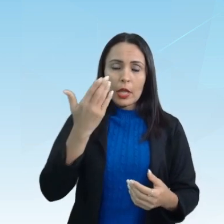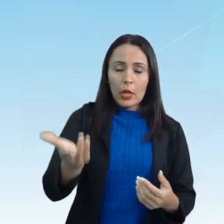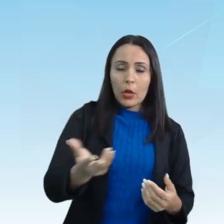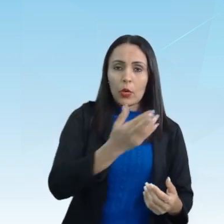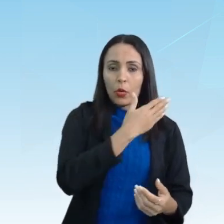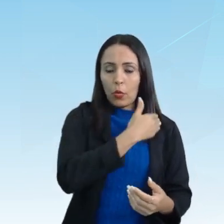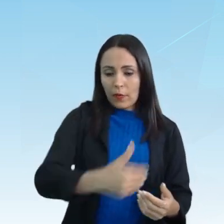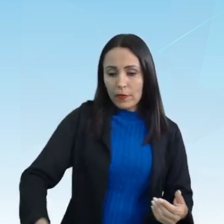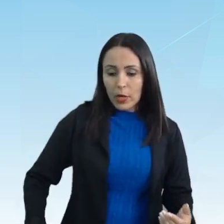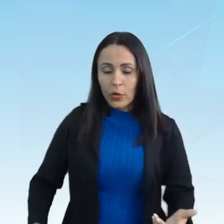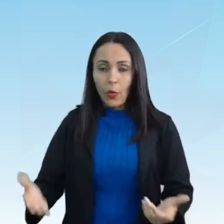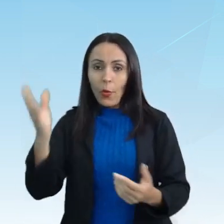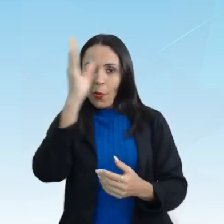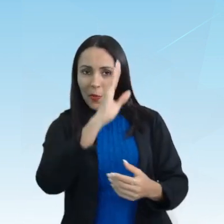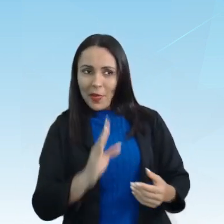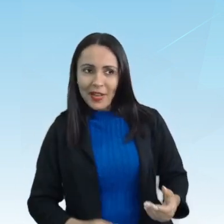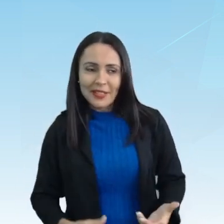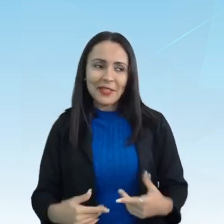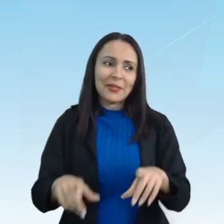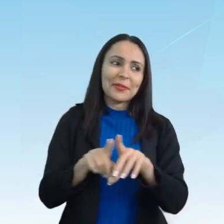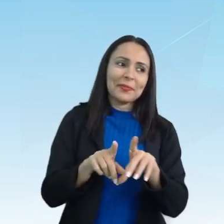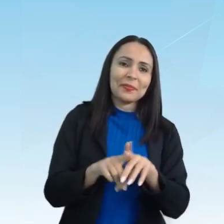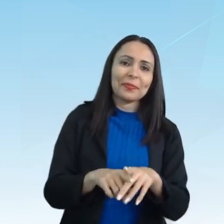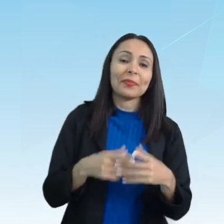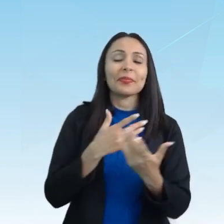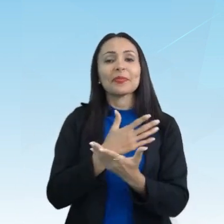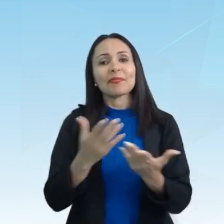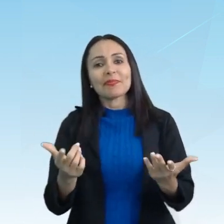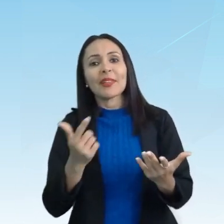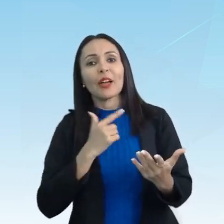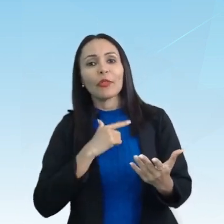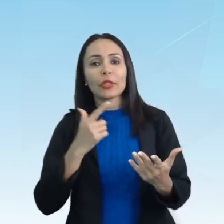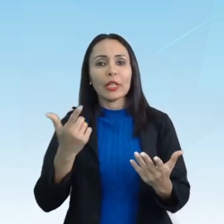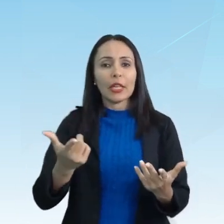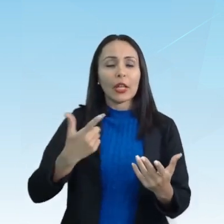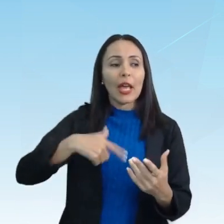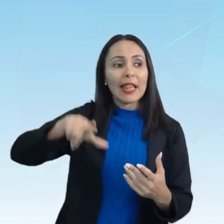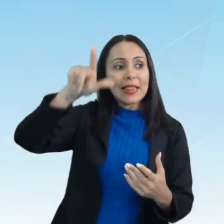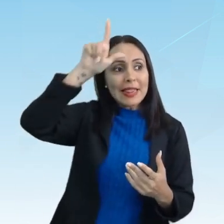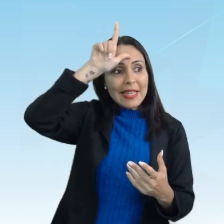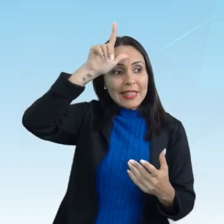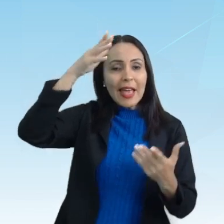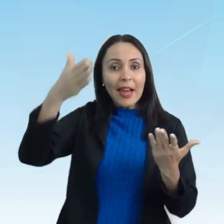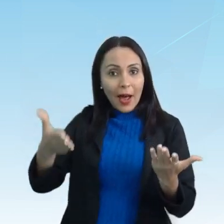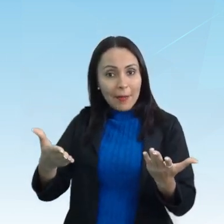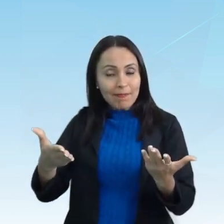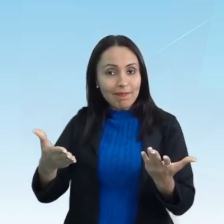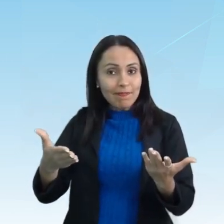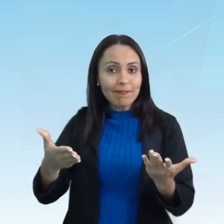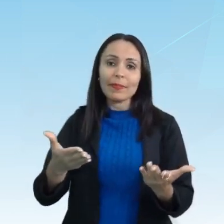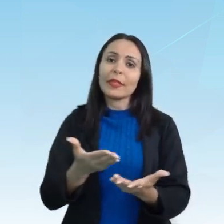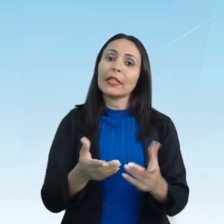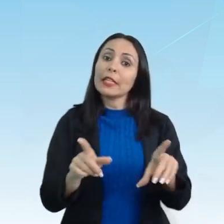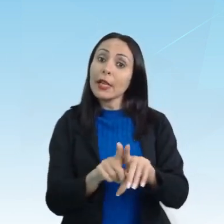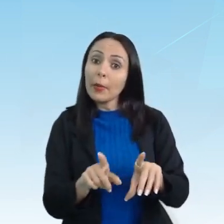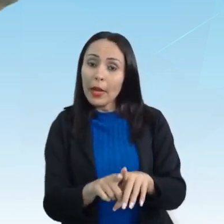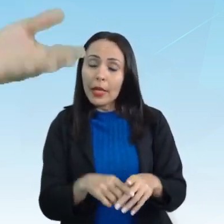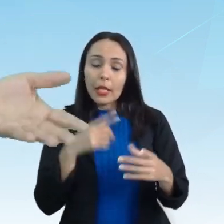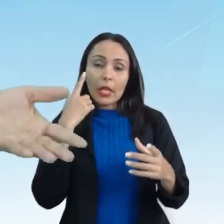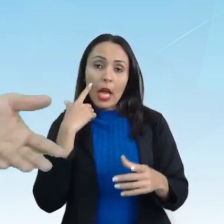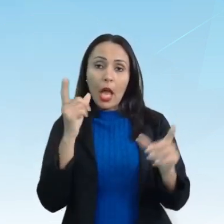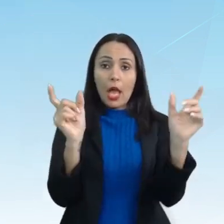a regência dele. Então, a função dele é liderar, certo? E no caso da